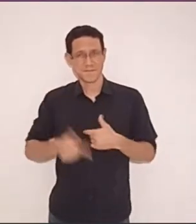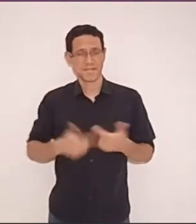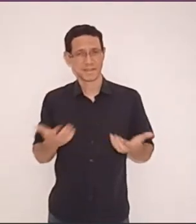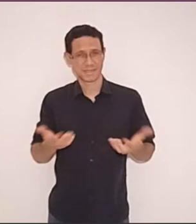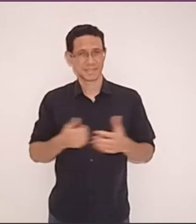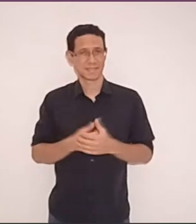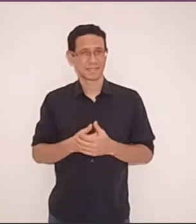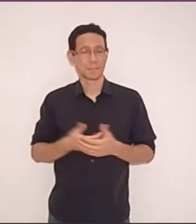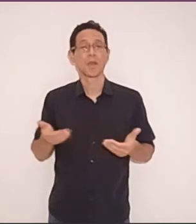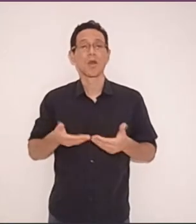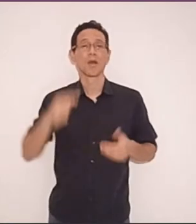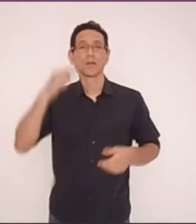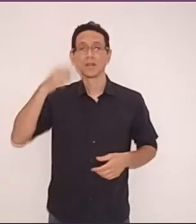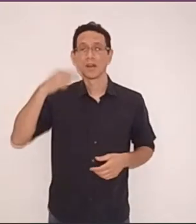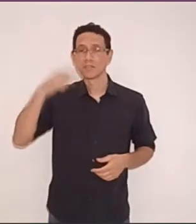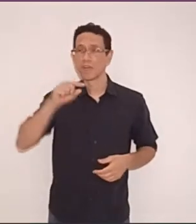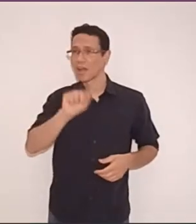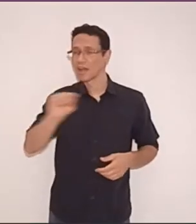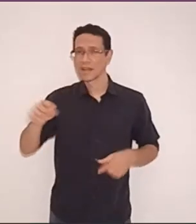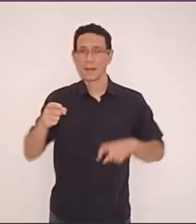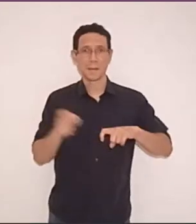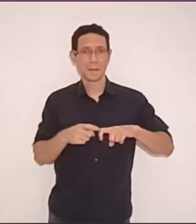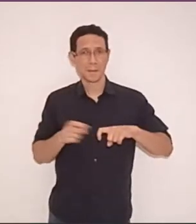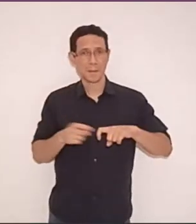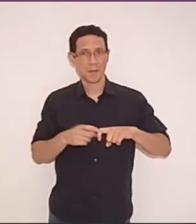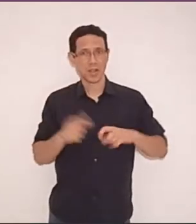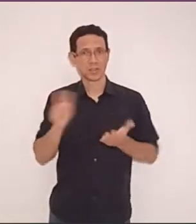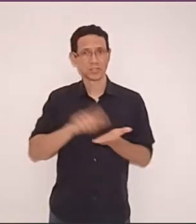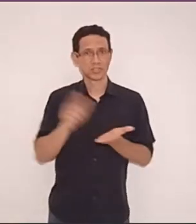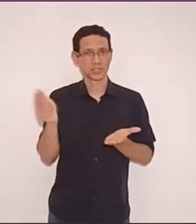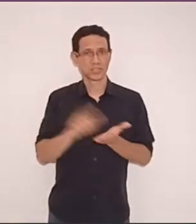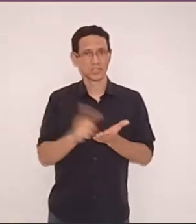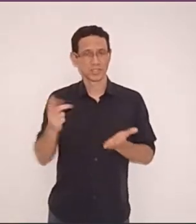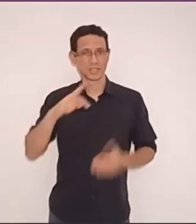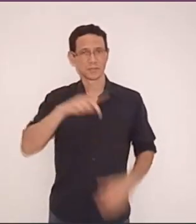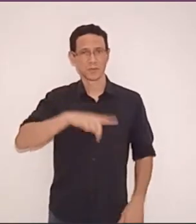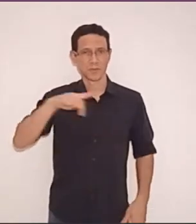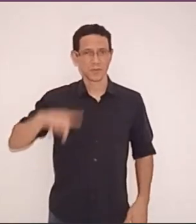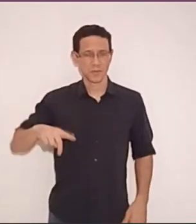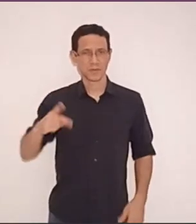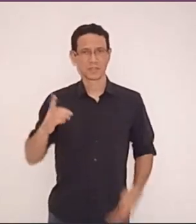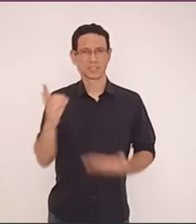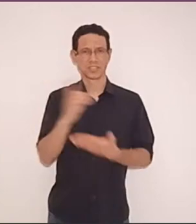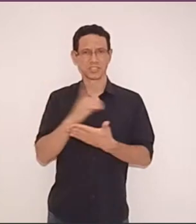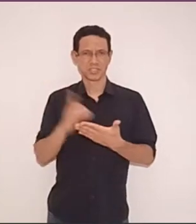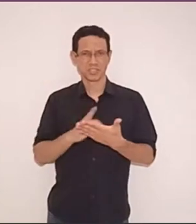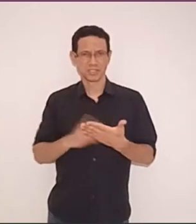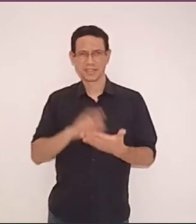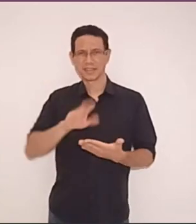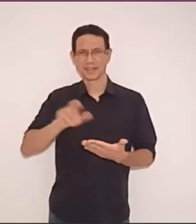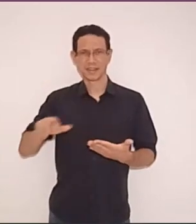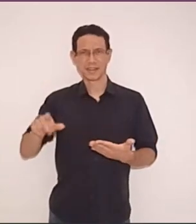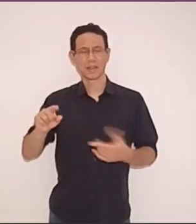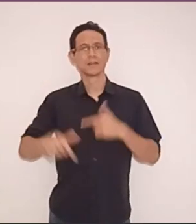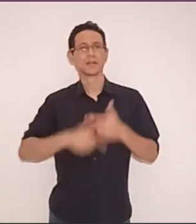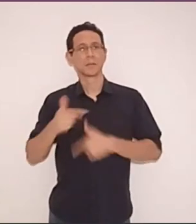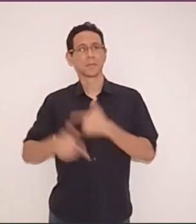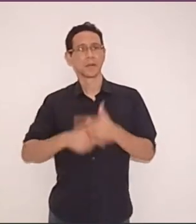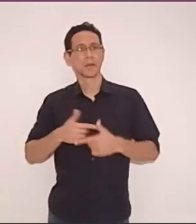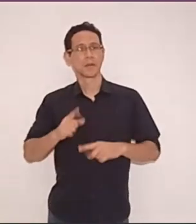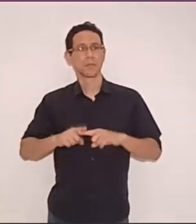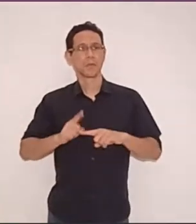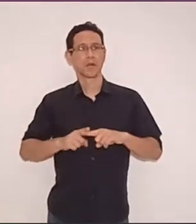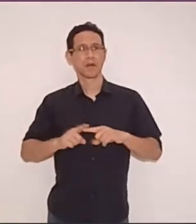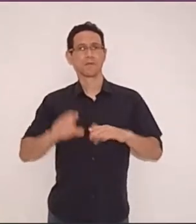formando advogadas médicas jornalistas professoras design Porque elas estão ali trabalhando